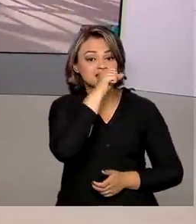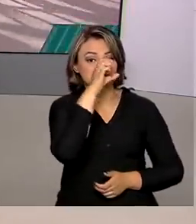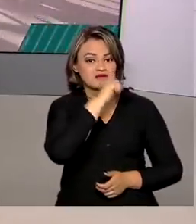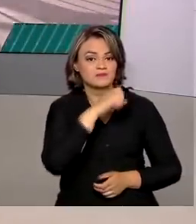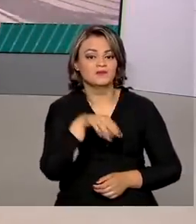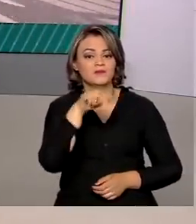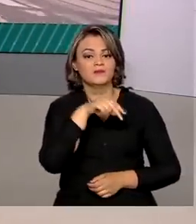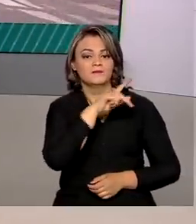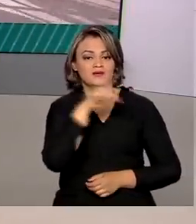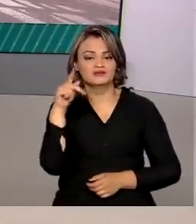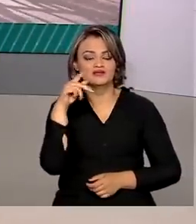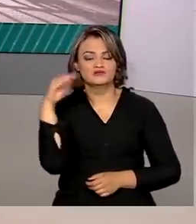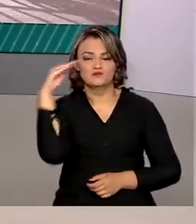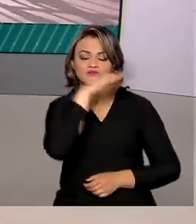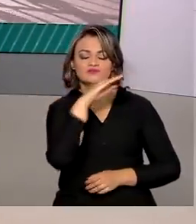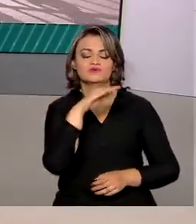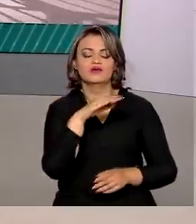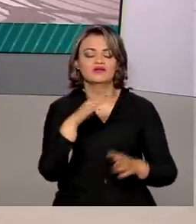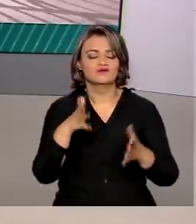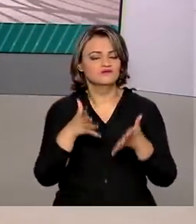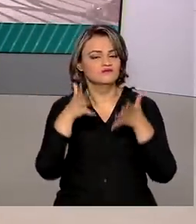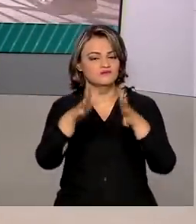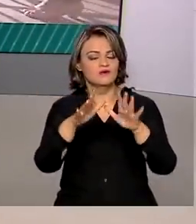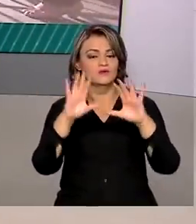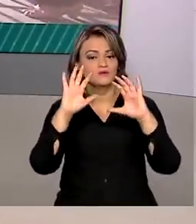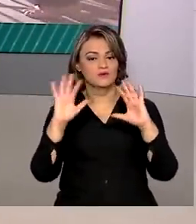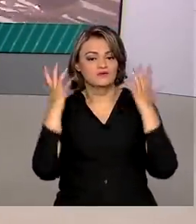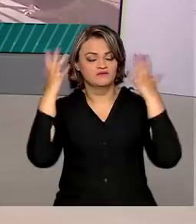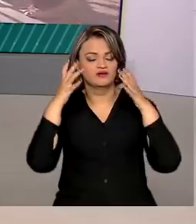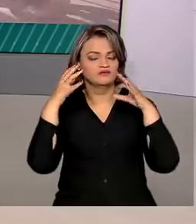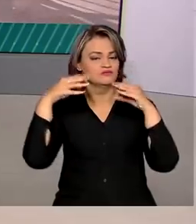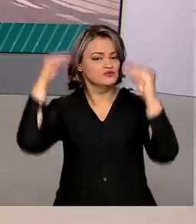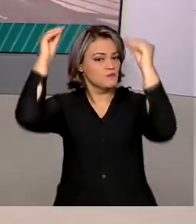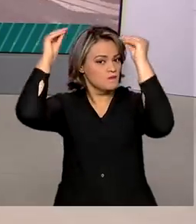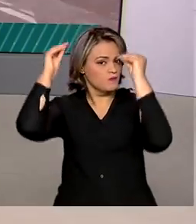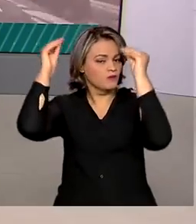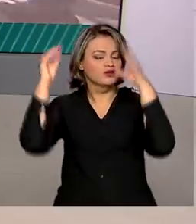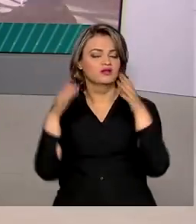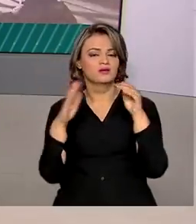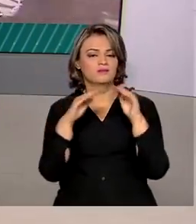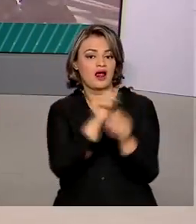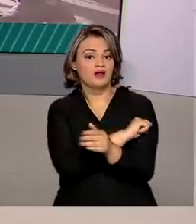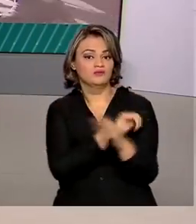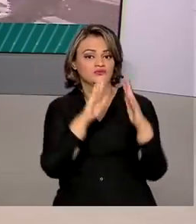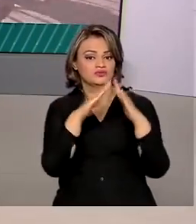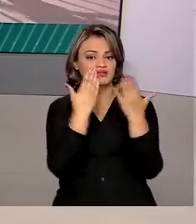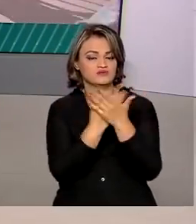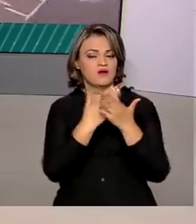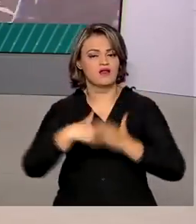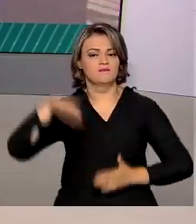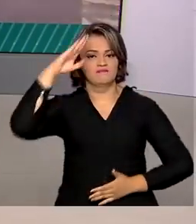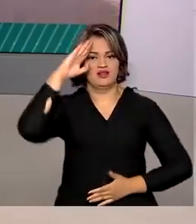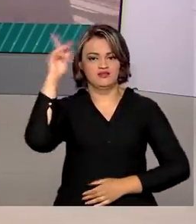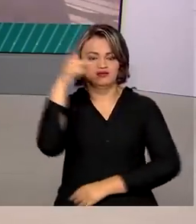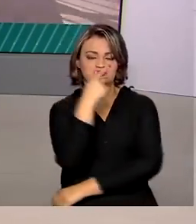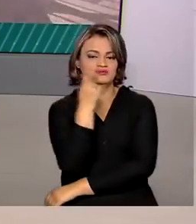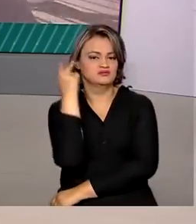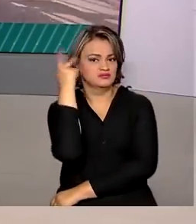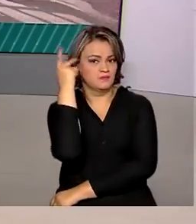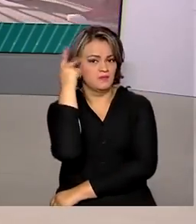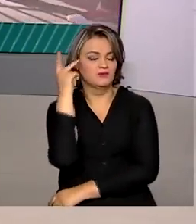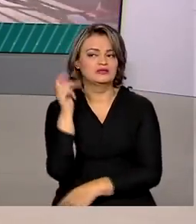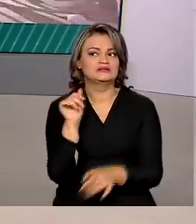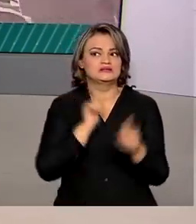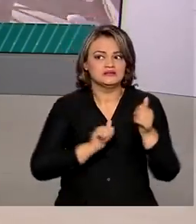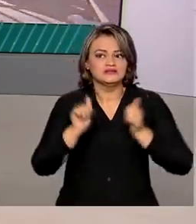sábado Presidente Jair bolsonaro esteve presente na cerimônia de entrega de boinas alunos do Colégio Militar de São Paulo um momento